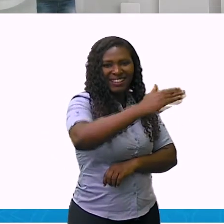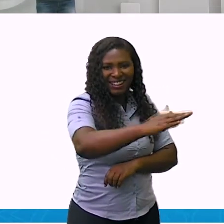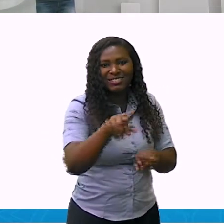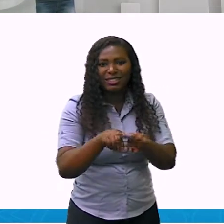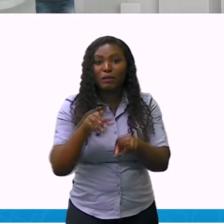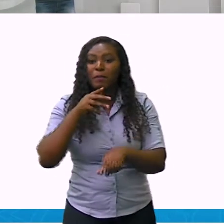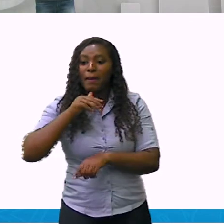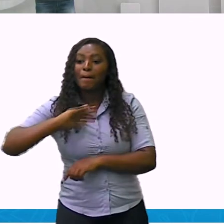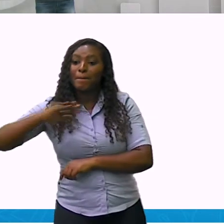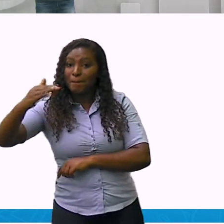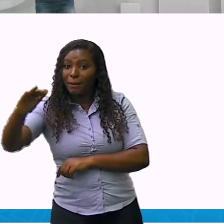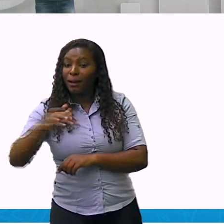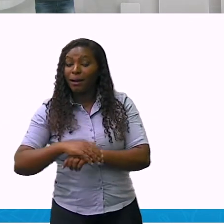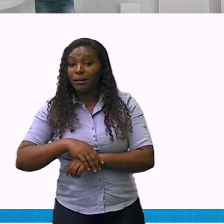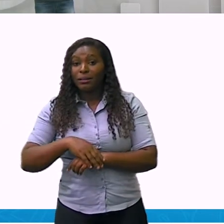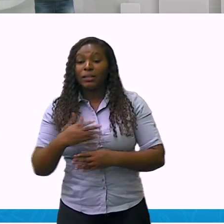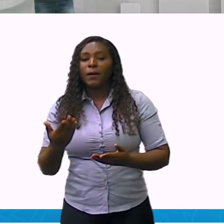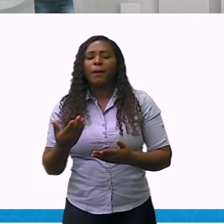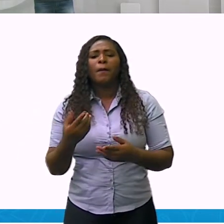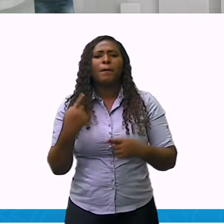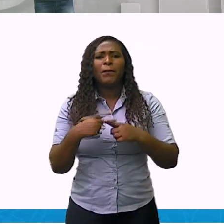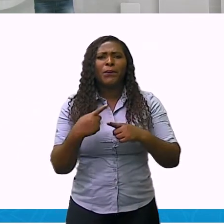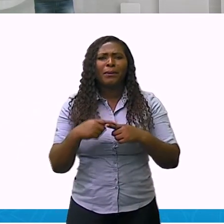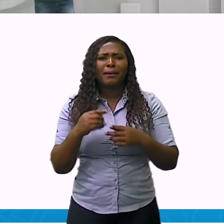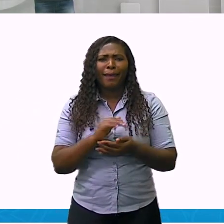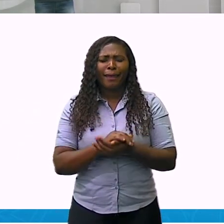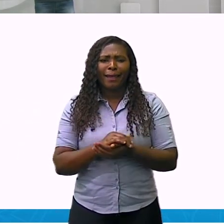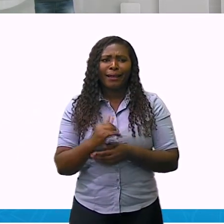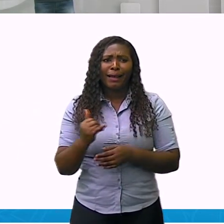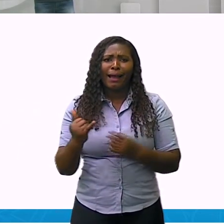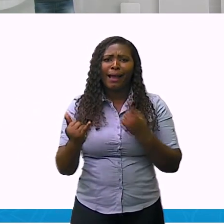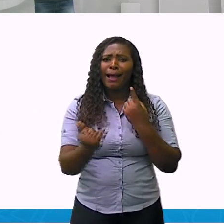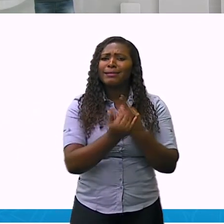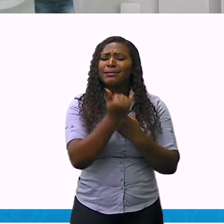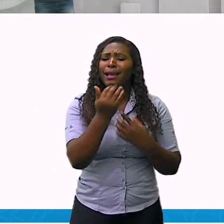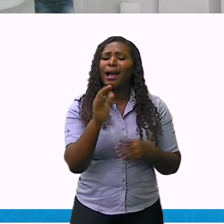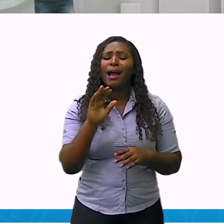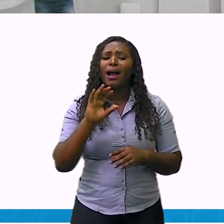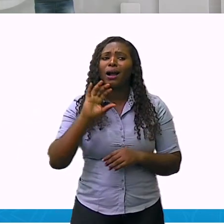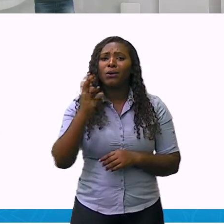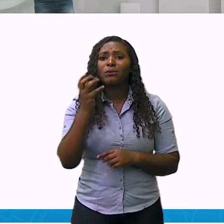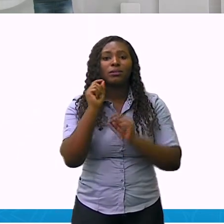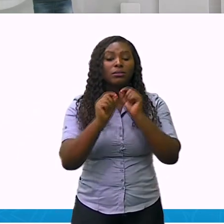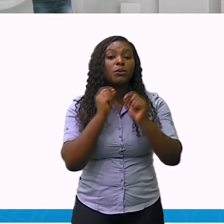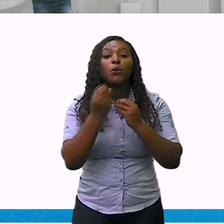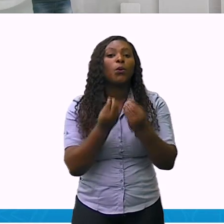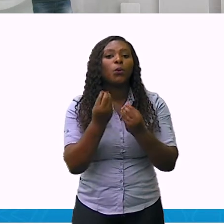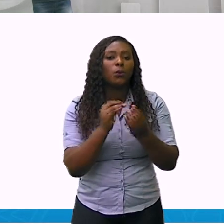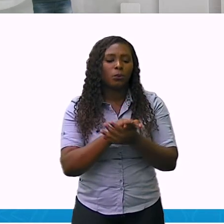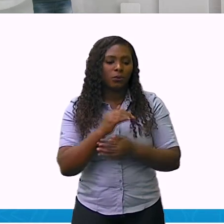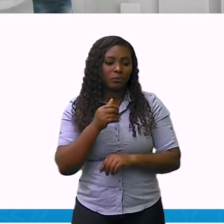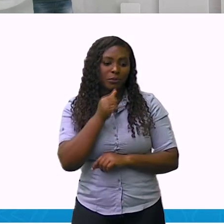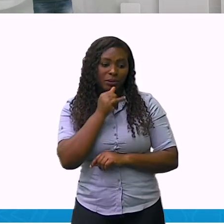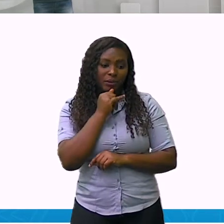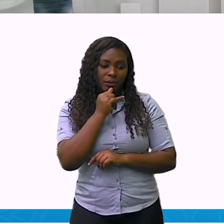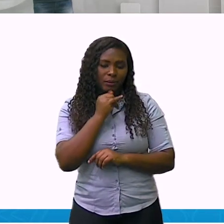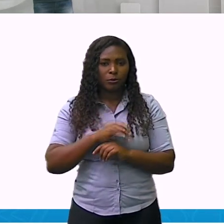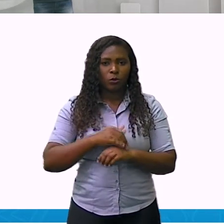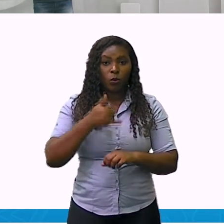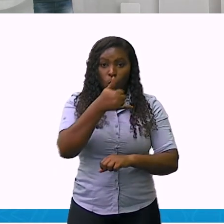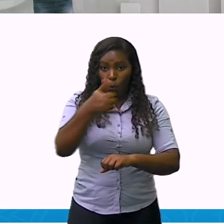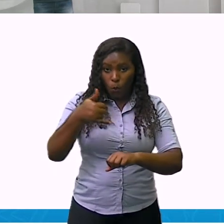relacionados à exploração e ao transporte do petróleo. Por exemplo, você está identificando